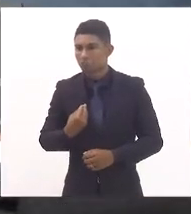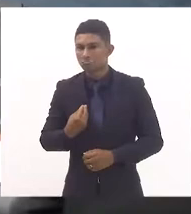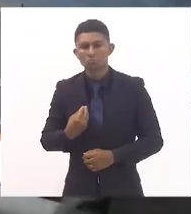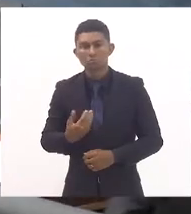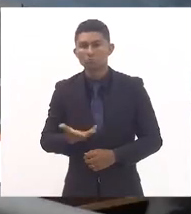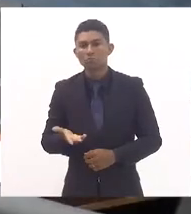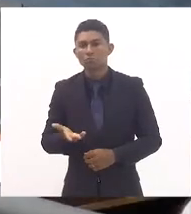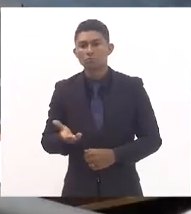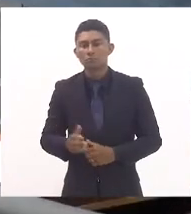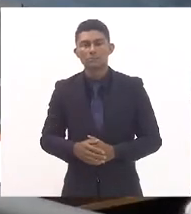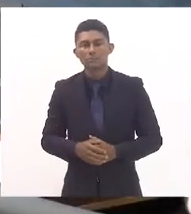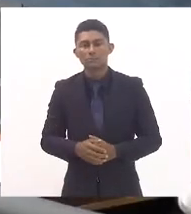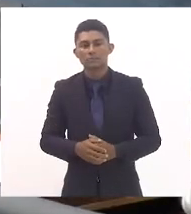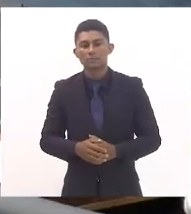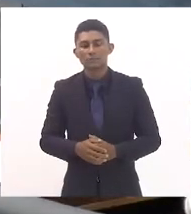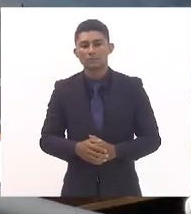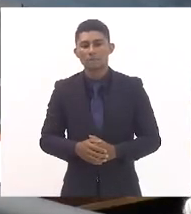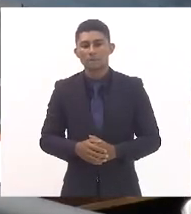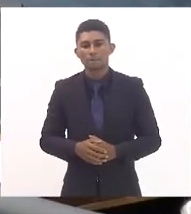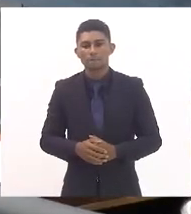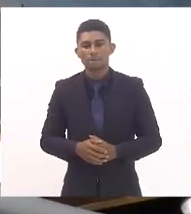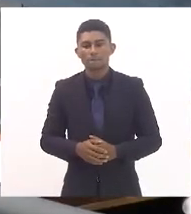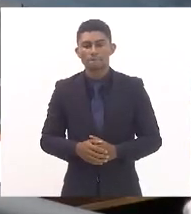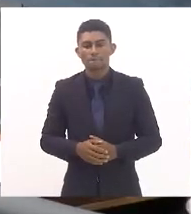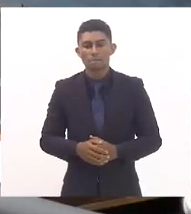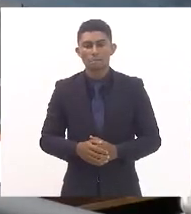Deputado Dionísio Lins.